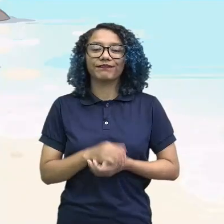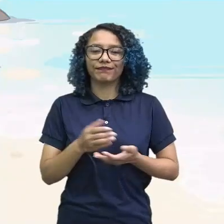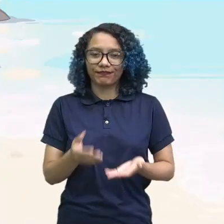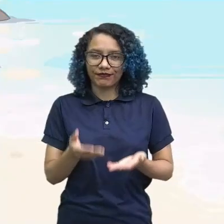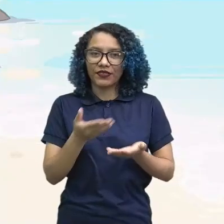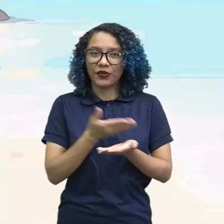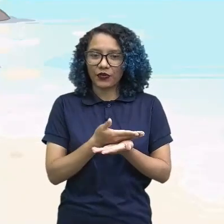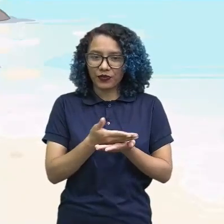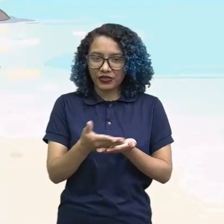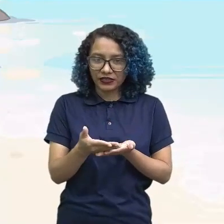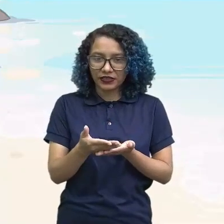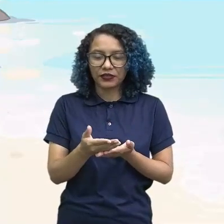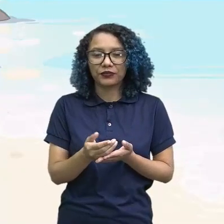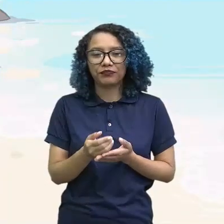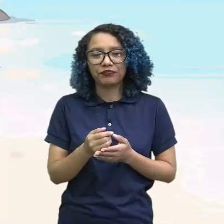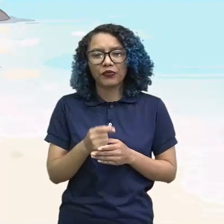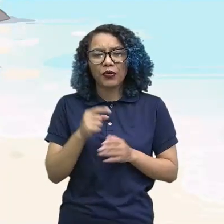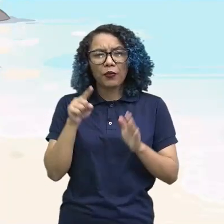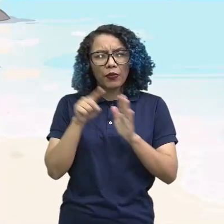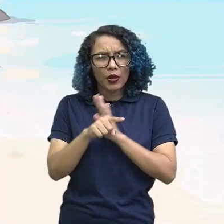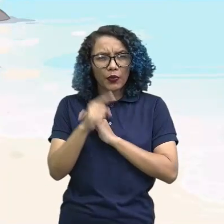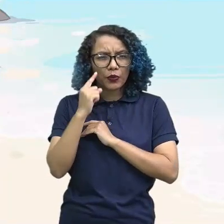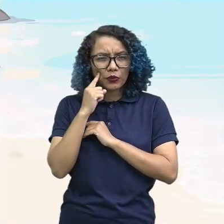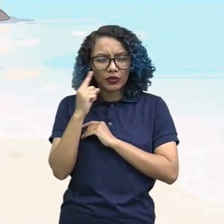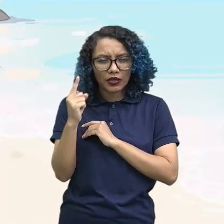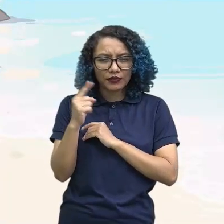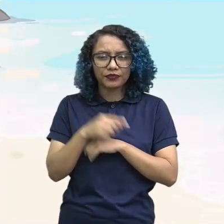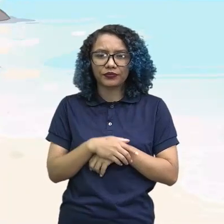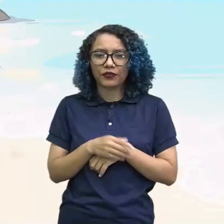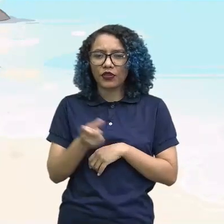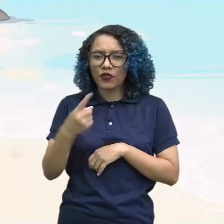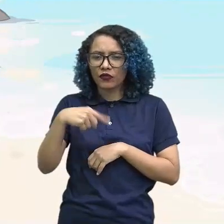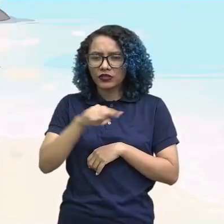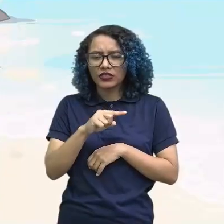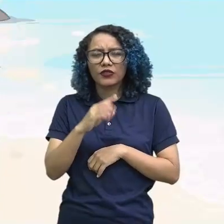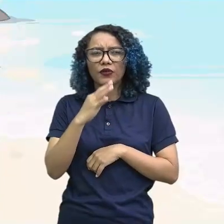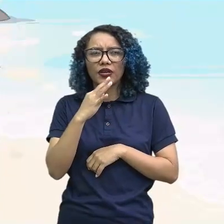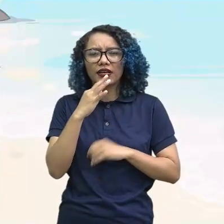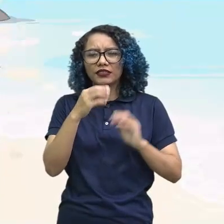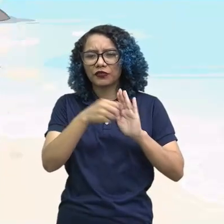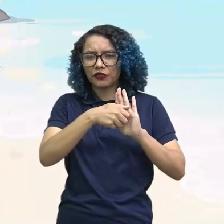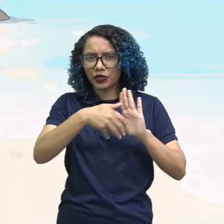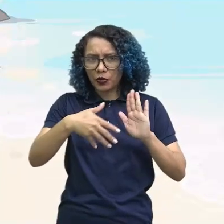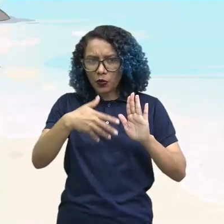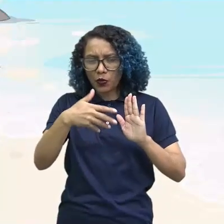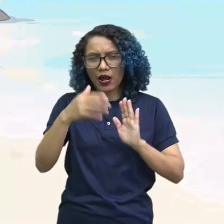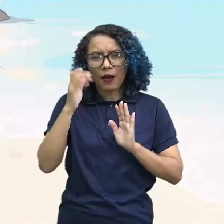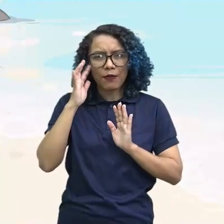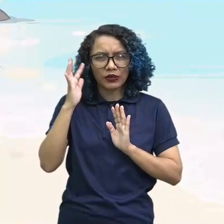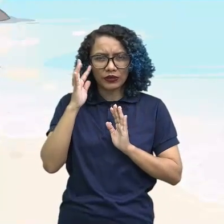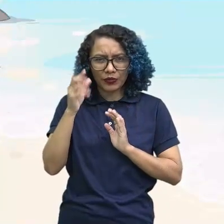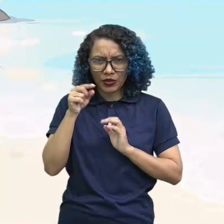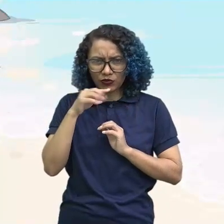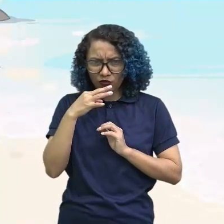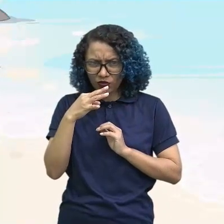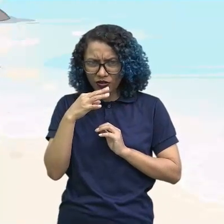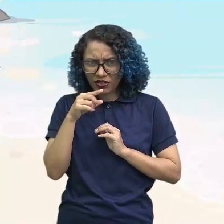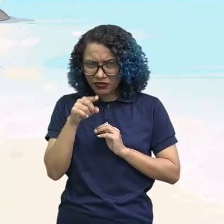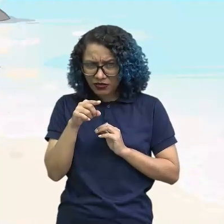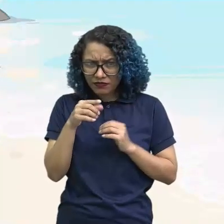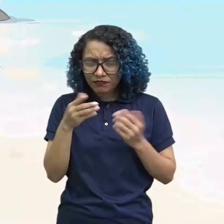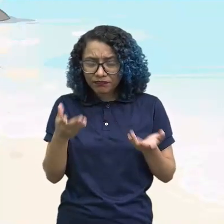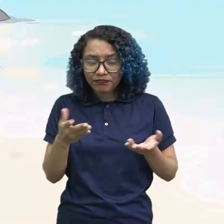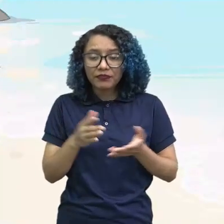Começamos a nossa aula com este questionamento aqui. Vocês já ouviram falar nas figuras de pensamento?